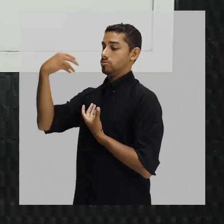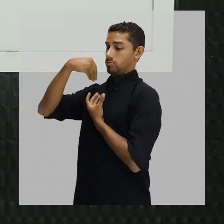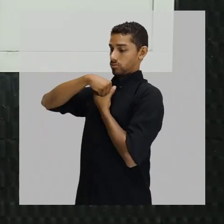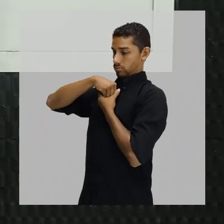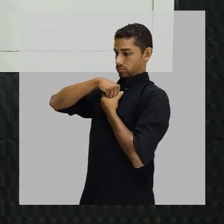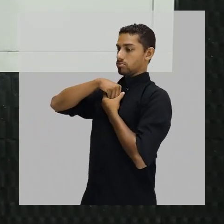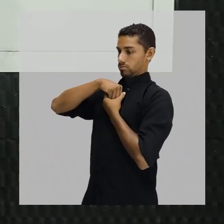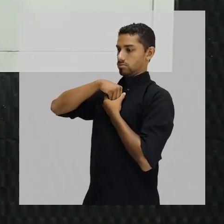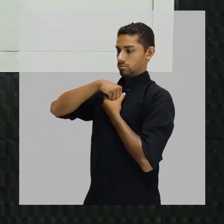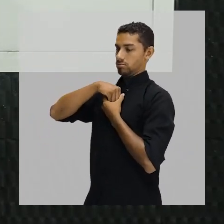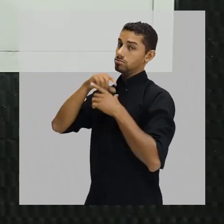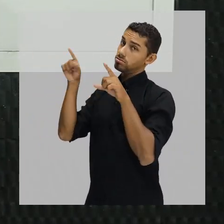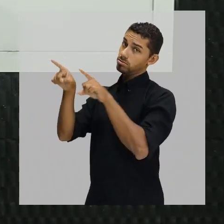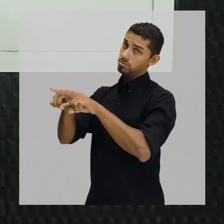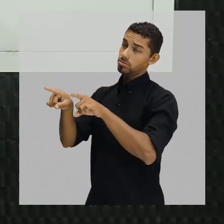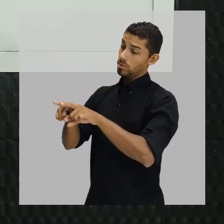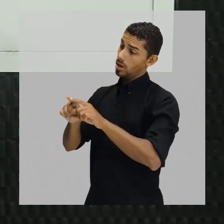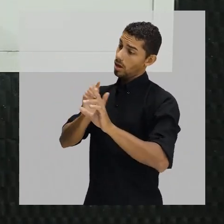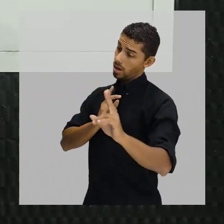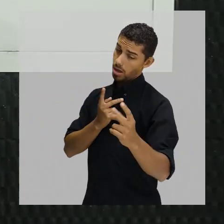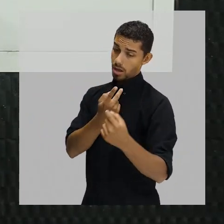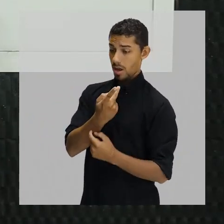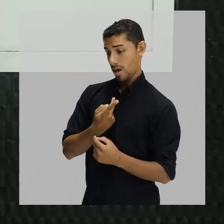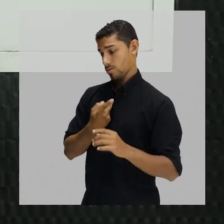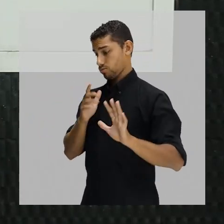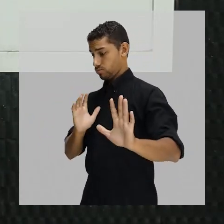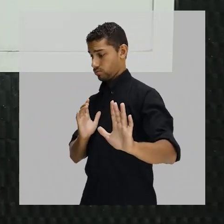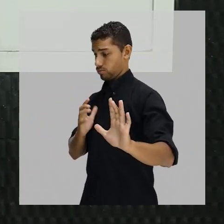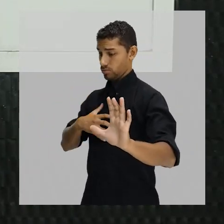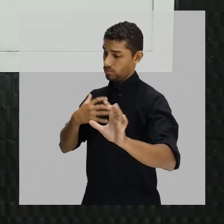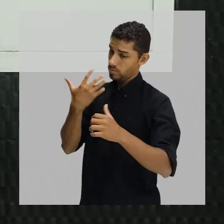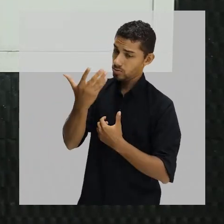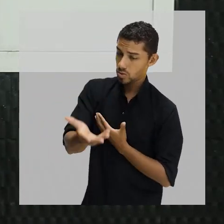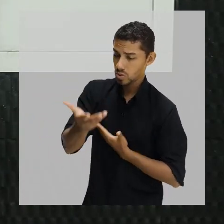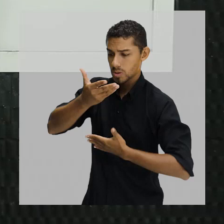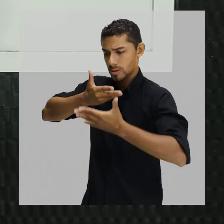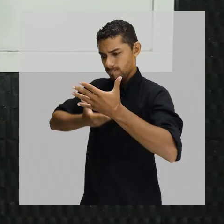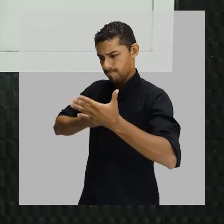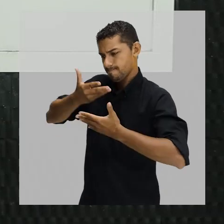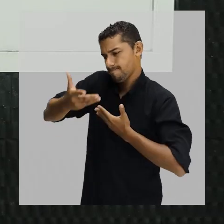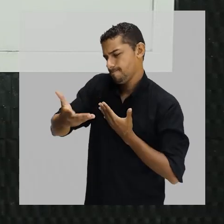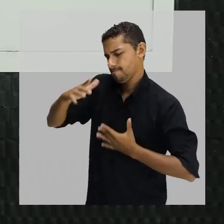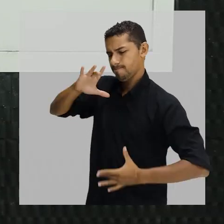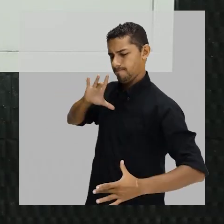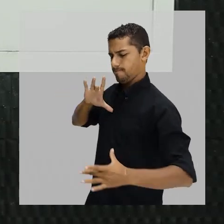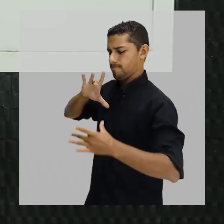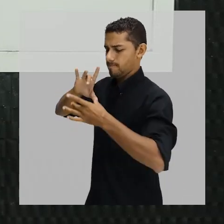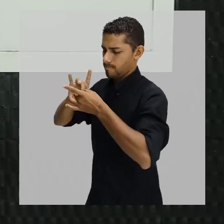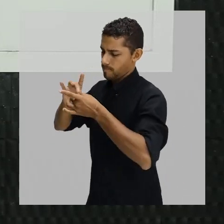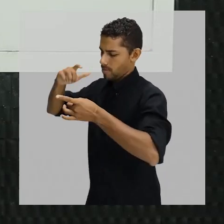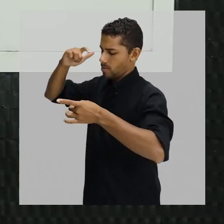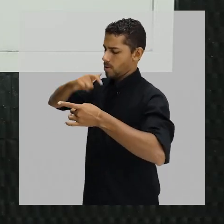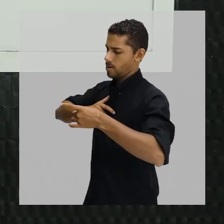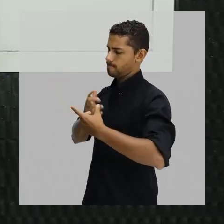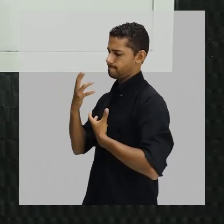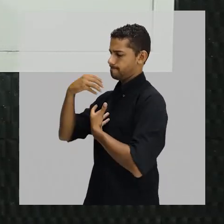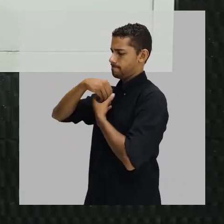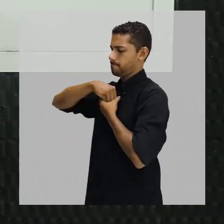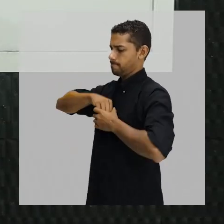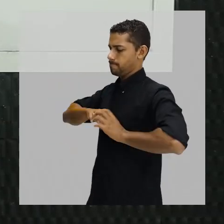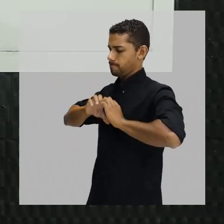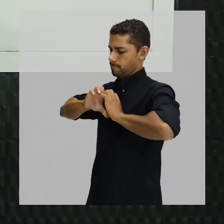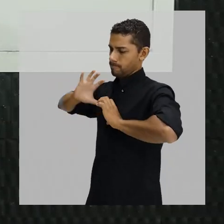também. Claro que elas duas, elas vão entrar em harmonia, elas vão coadunar, certo? Elas vão